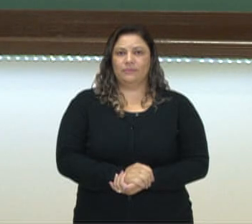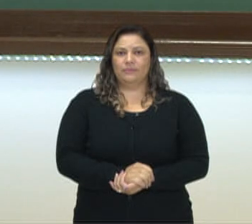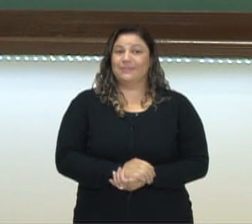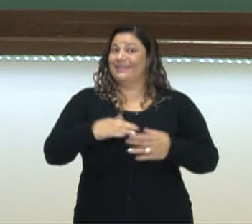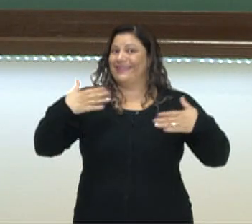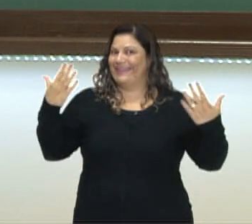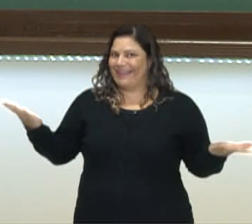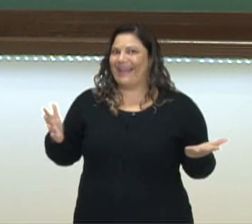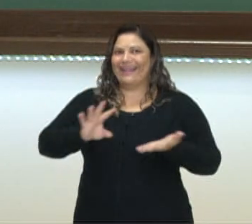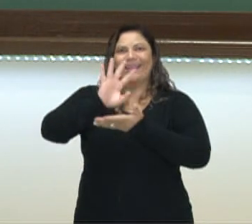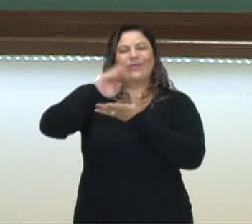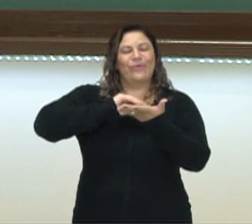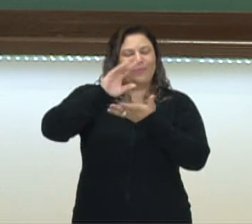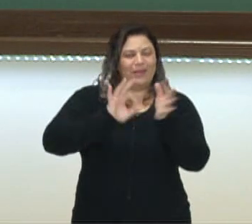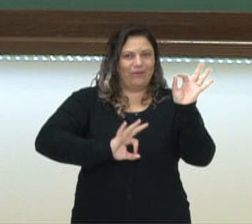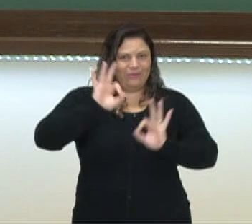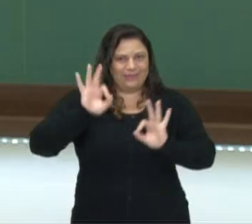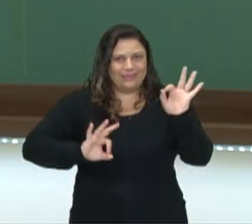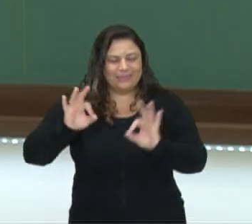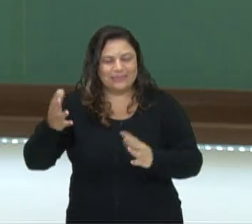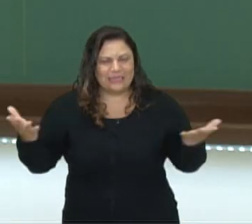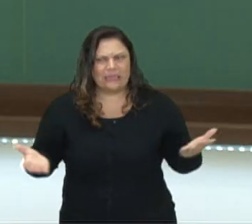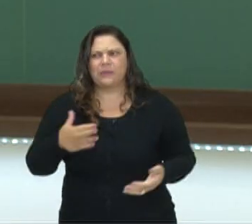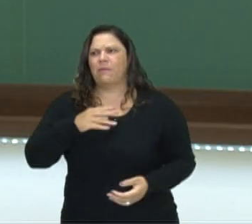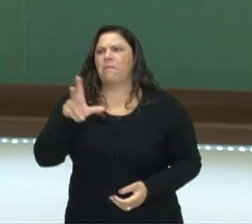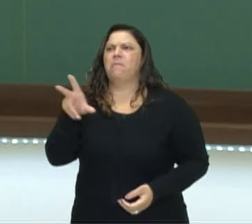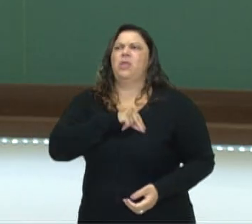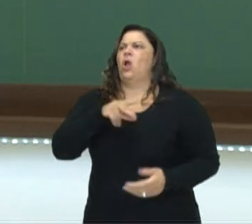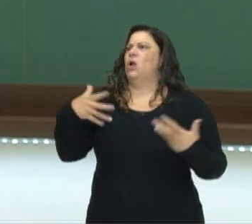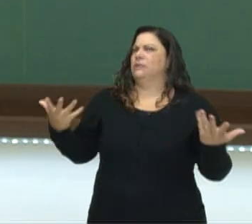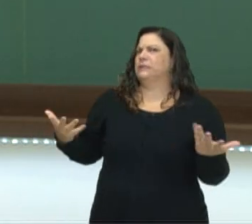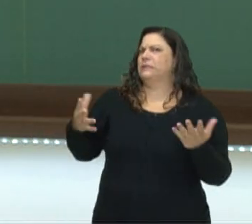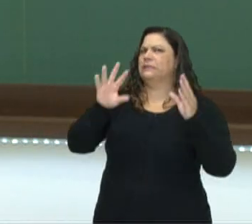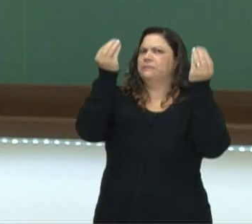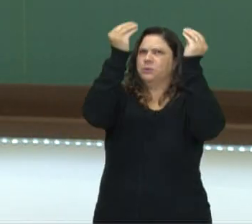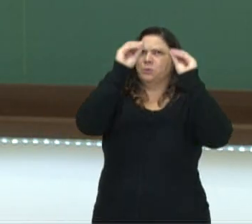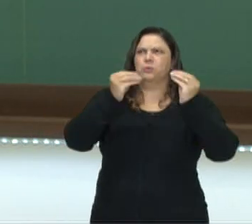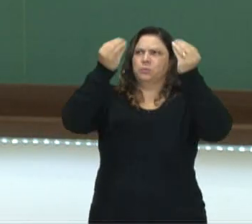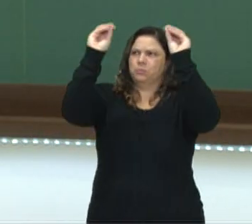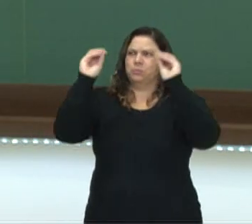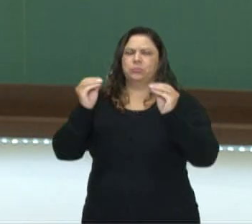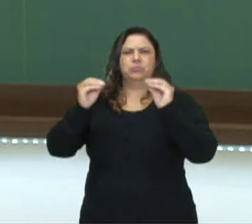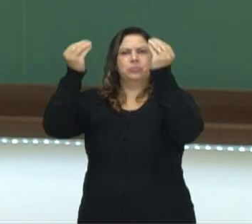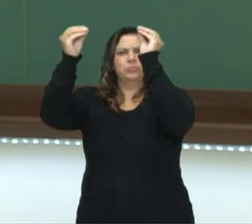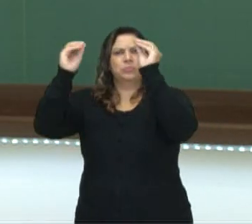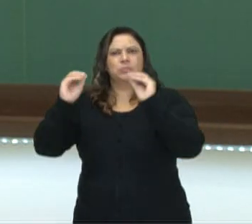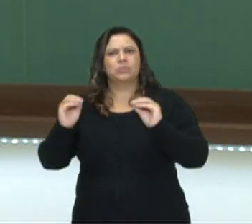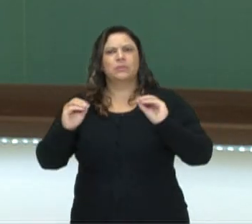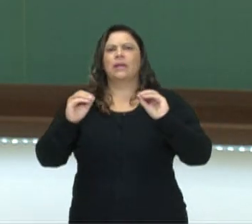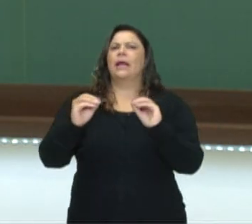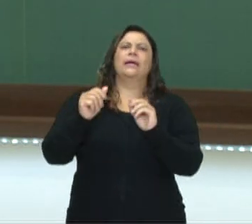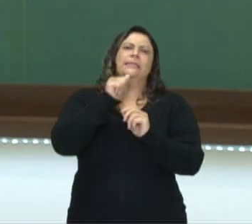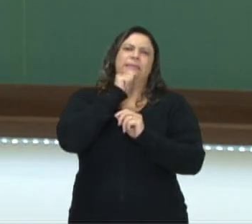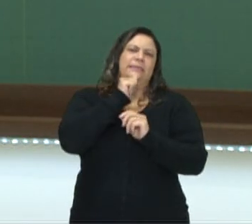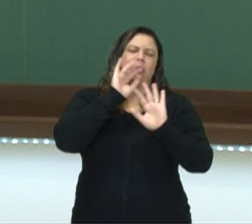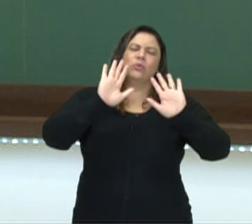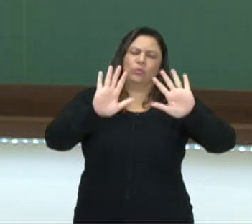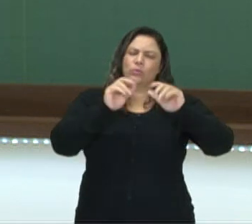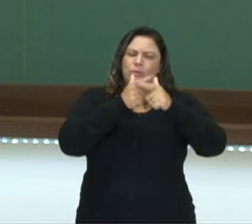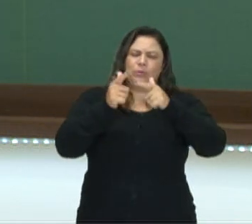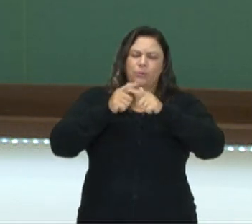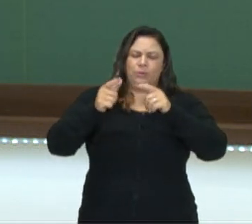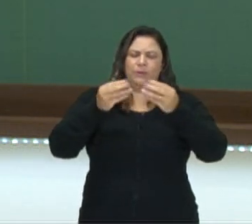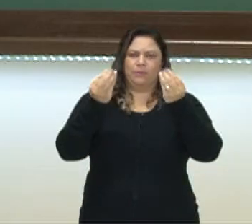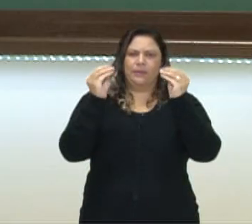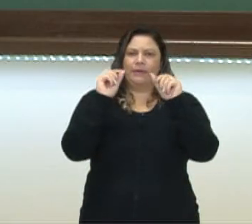E aí, copiaram, organizaram? Nossa, professora, não deu tempo de preencher tudo. Não tem problema. Façam, deixem guardadinho aí no caderno de vocês. Então,